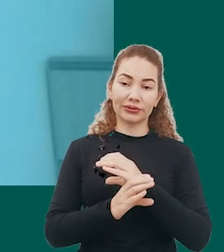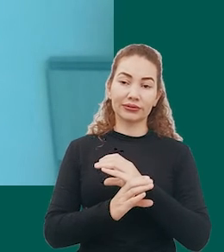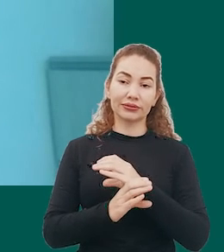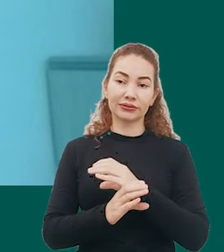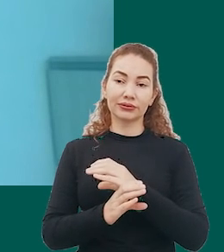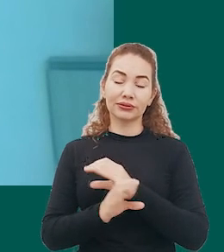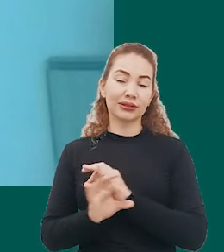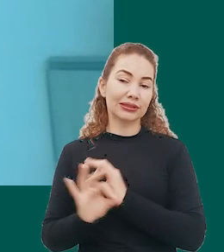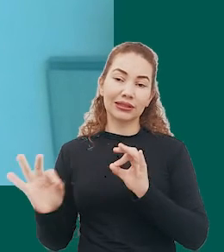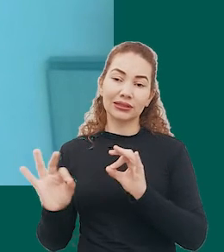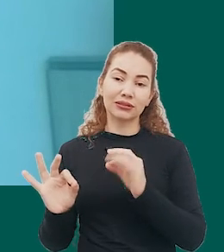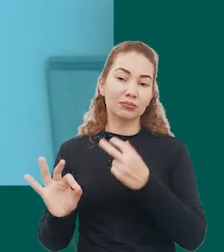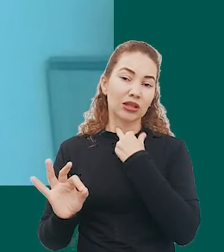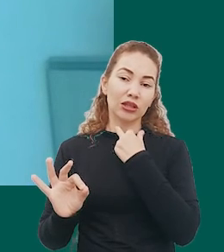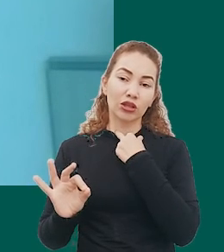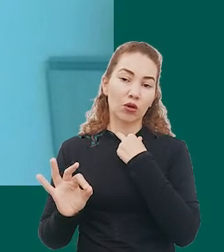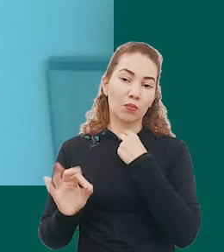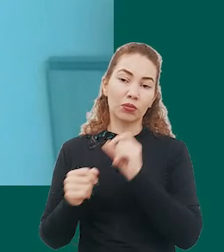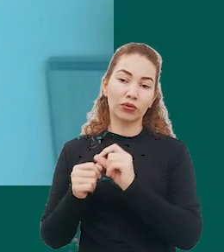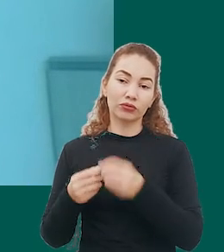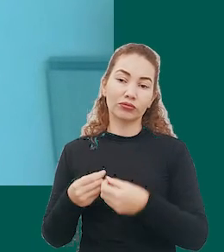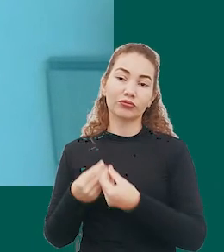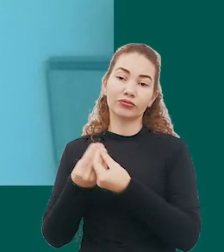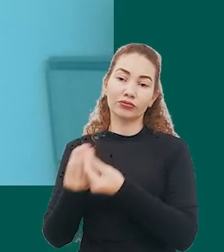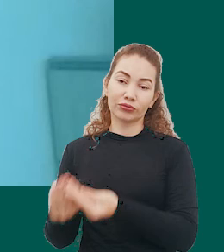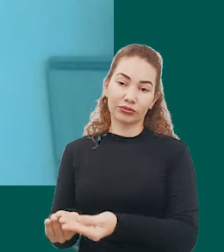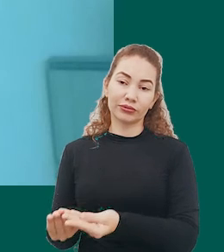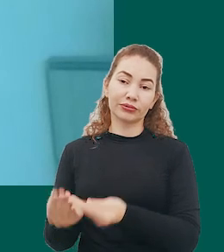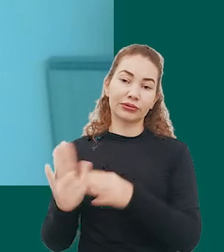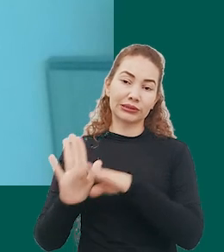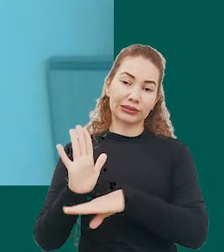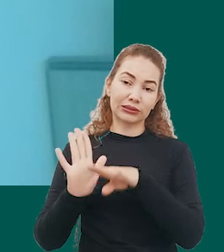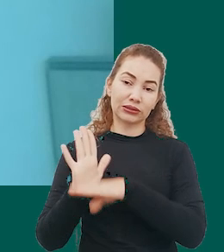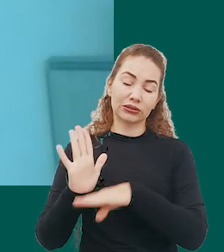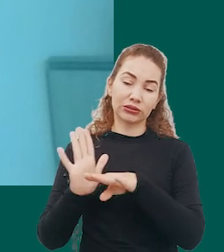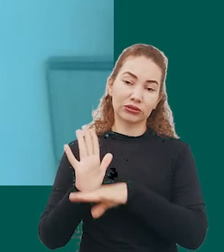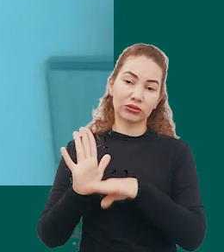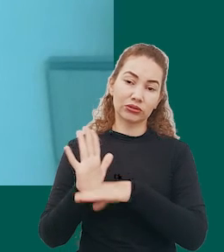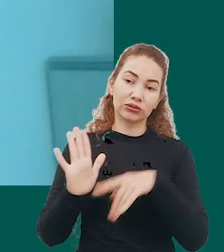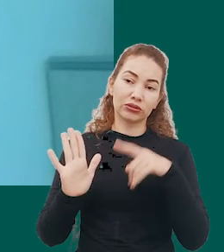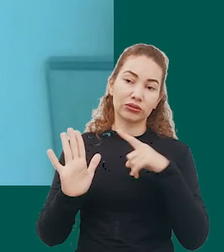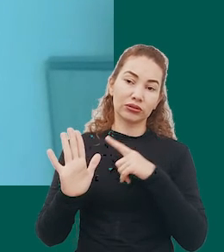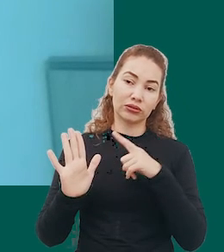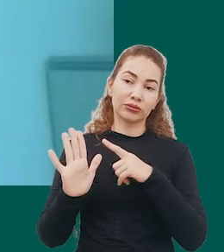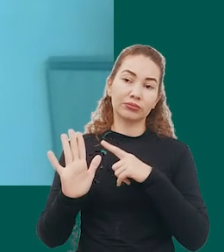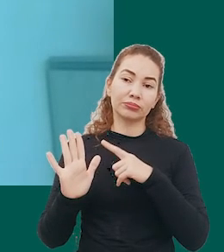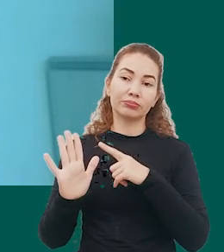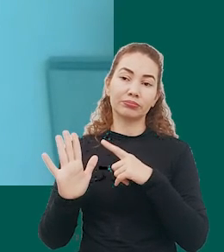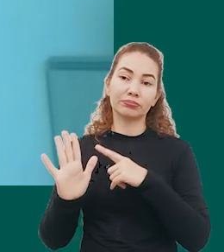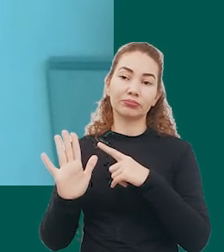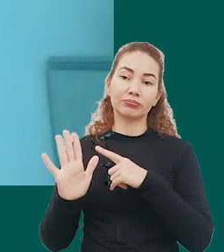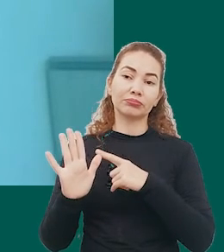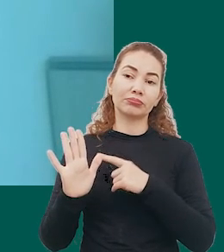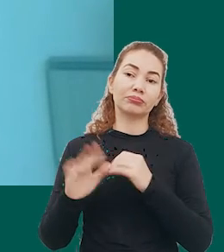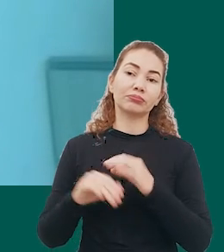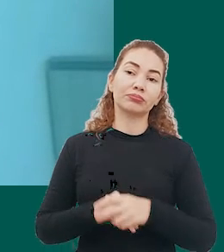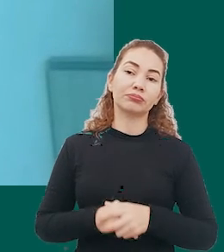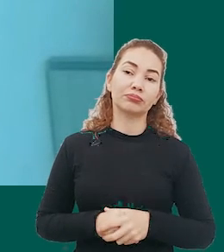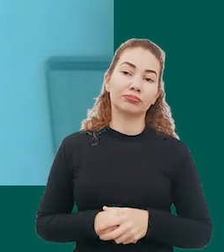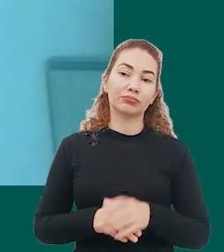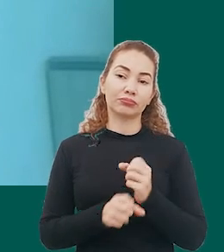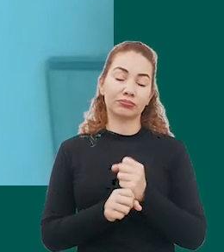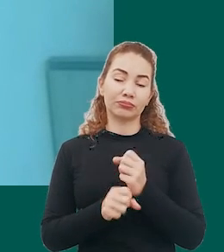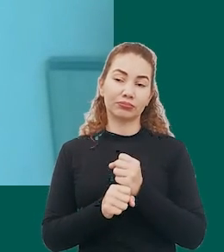Na simplificada, ela não dá essa possibilidade de nós fazermos a dedução e termos, então, esse benefício no